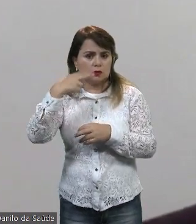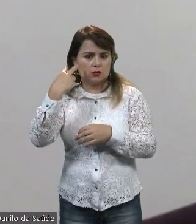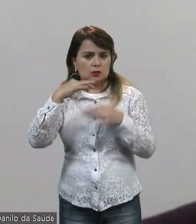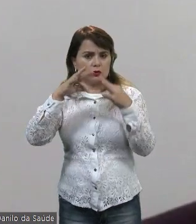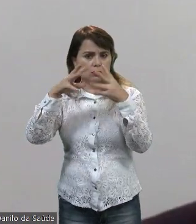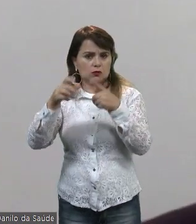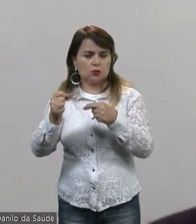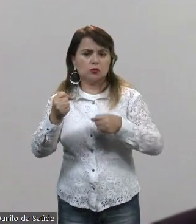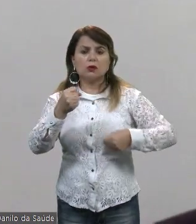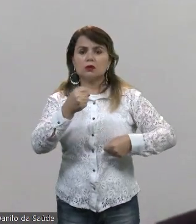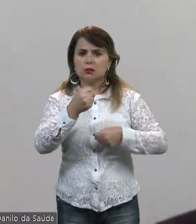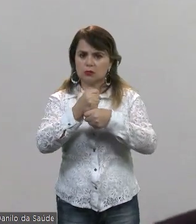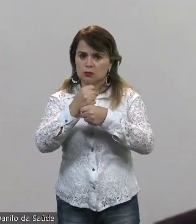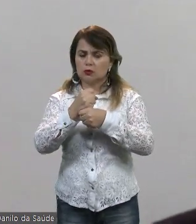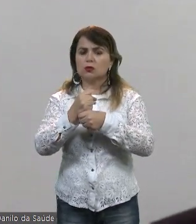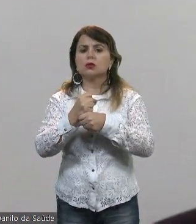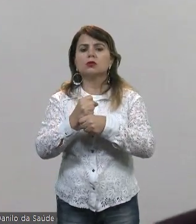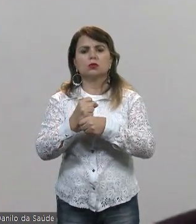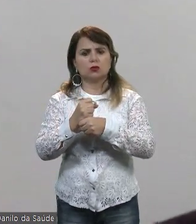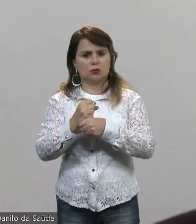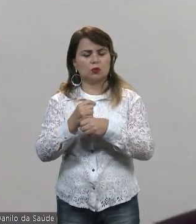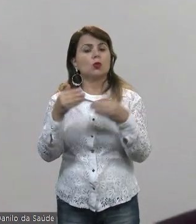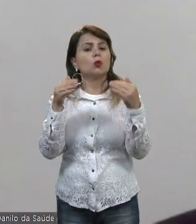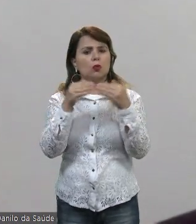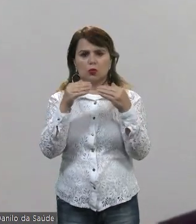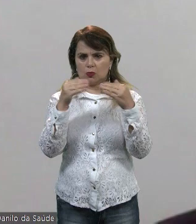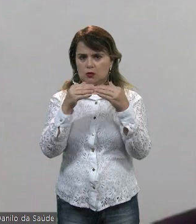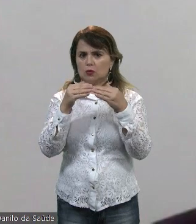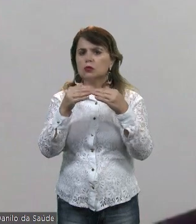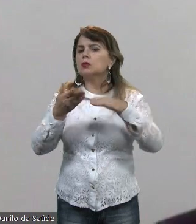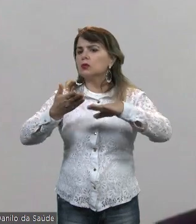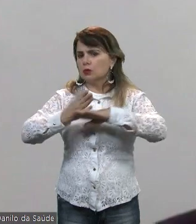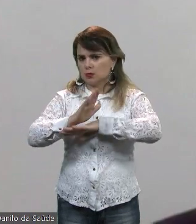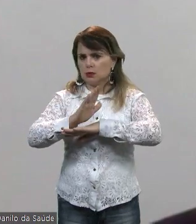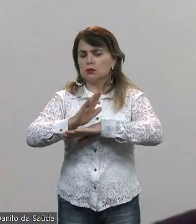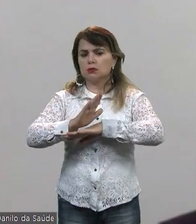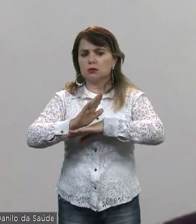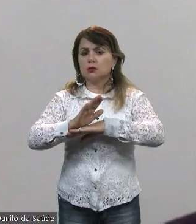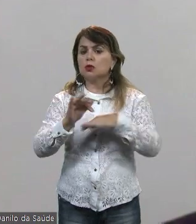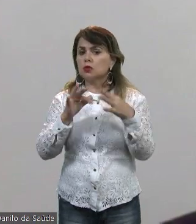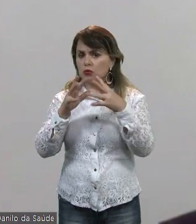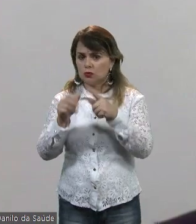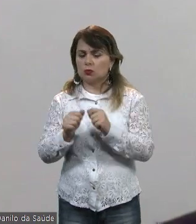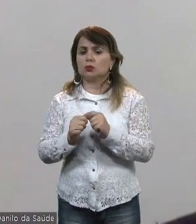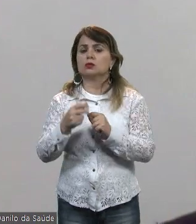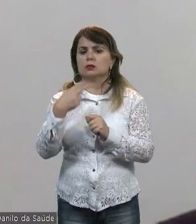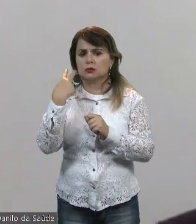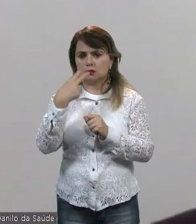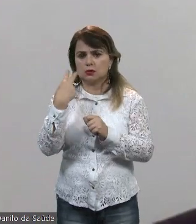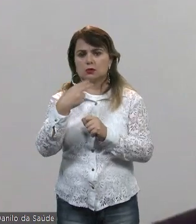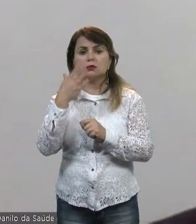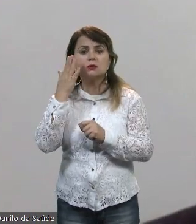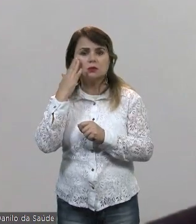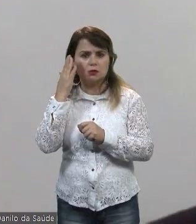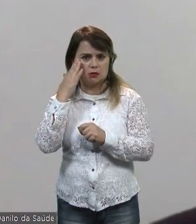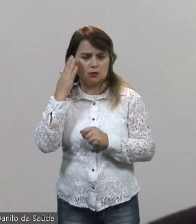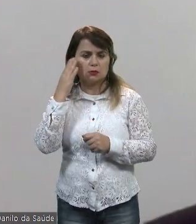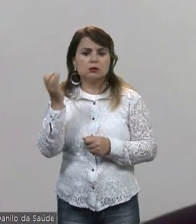foi unânime a aprovação, todos os colegas apoiaram, entenderam a